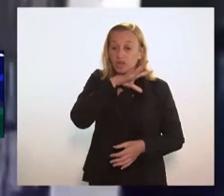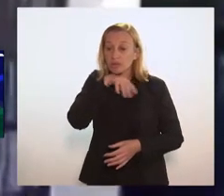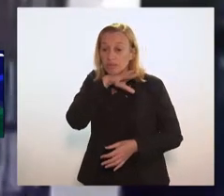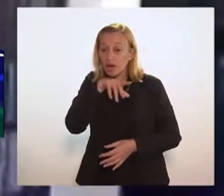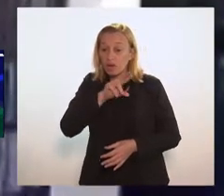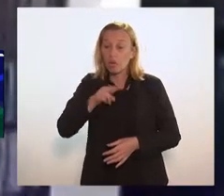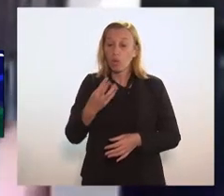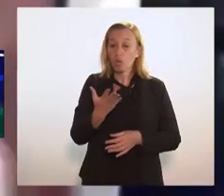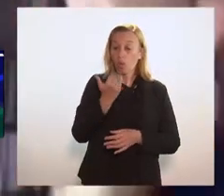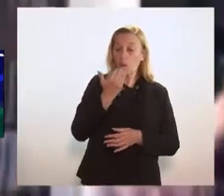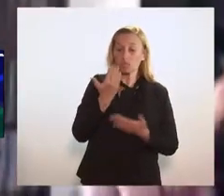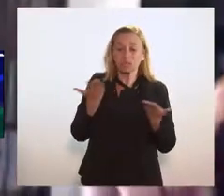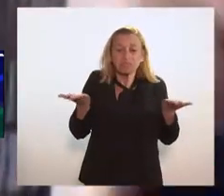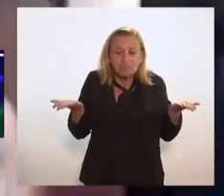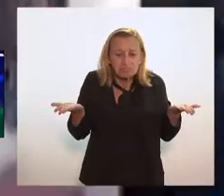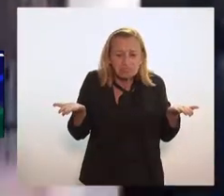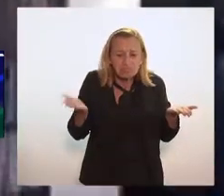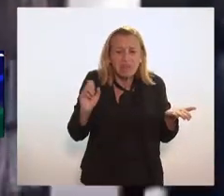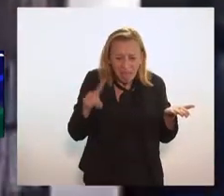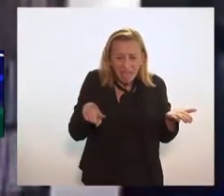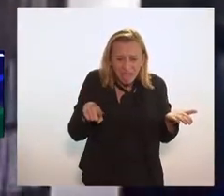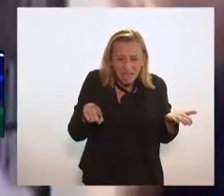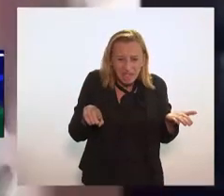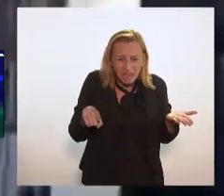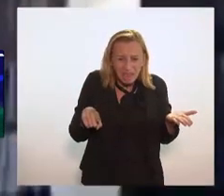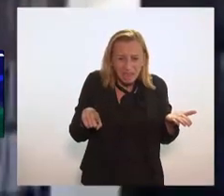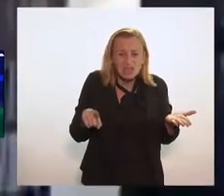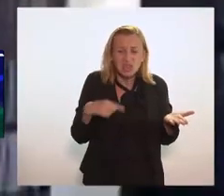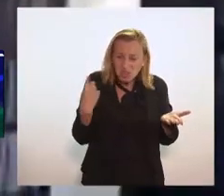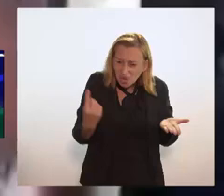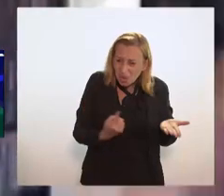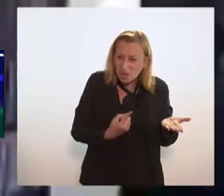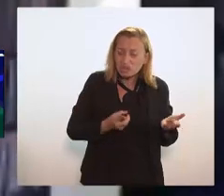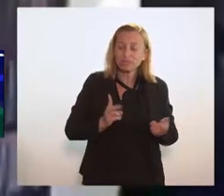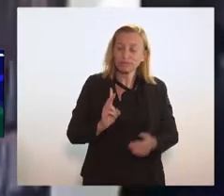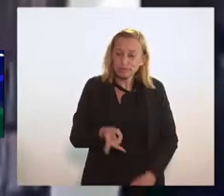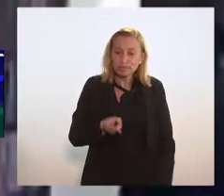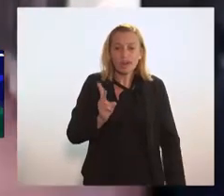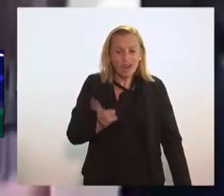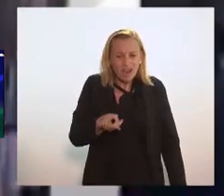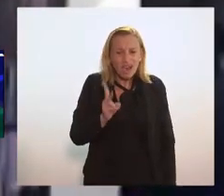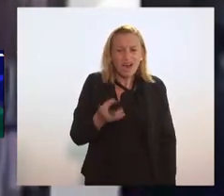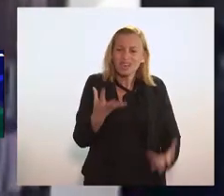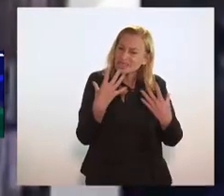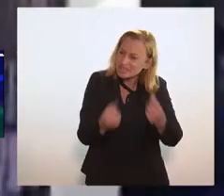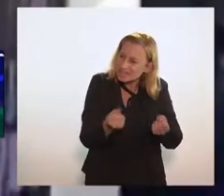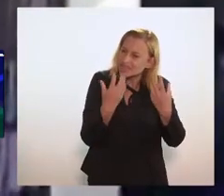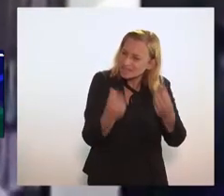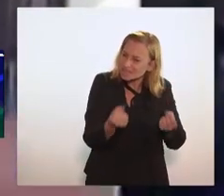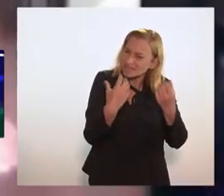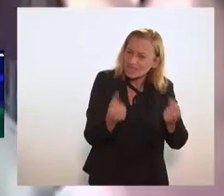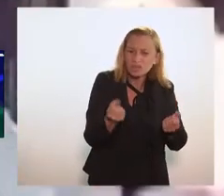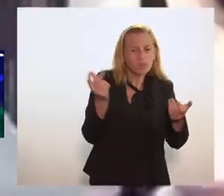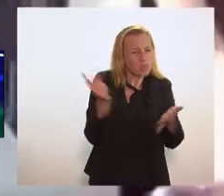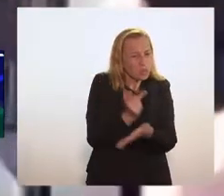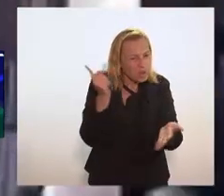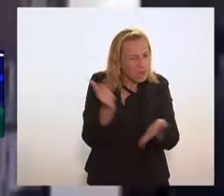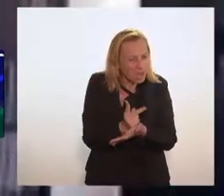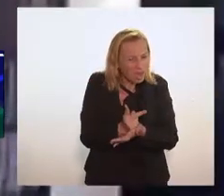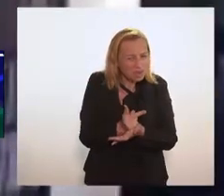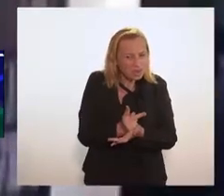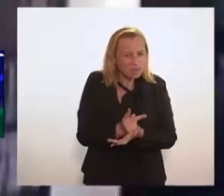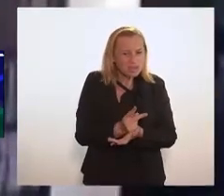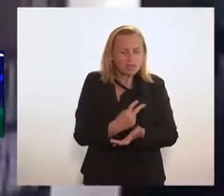come. O que é isso? É isso daí? E a gente vai continuar aceitando sem ter